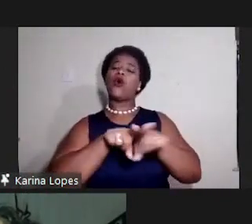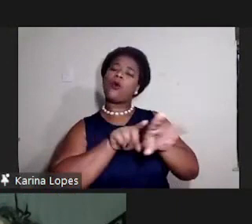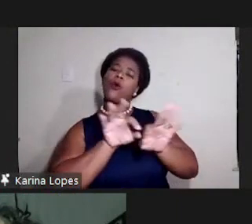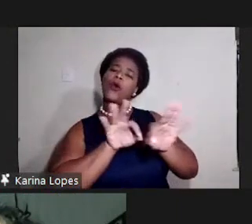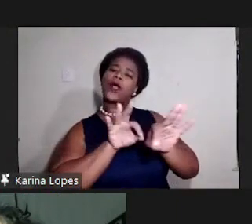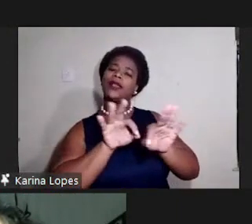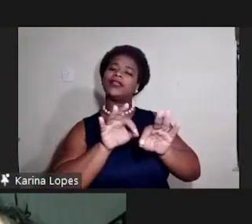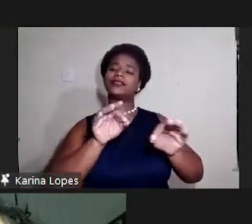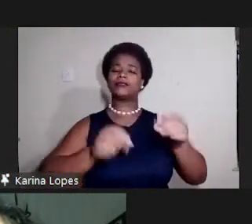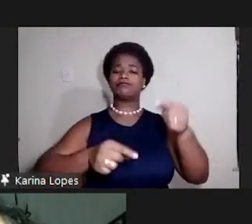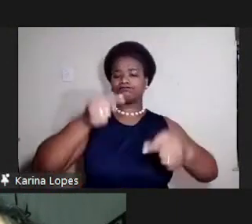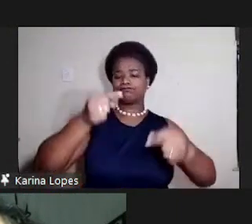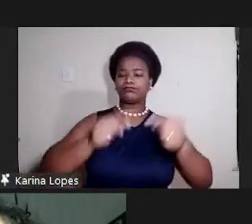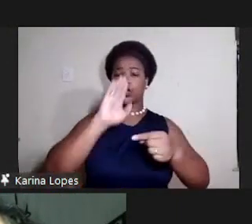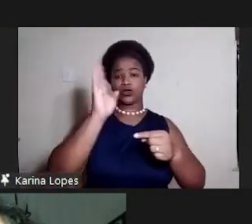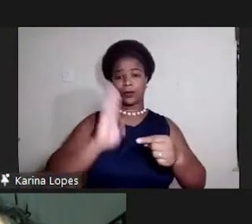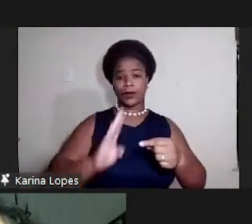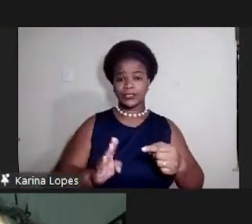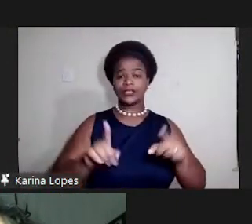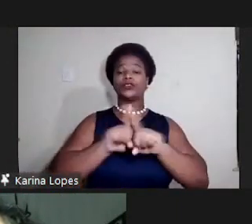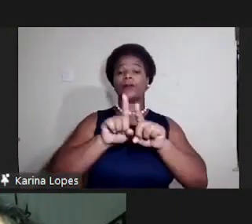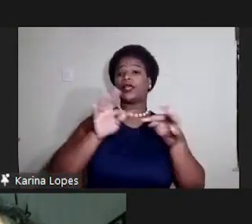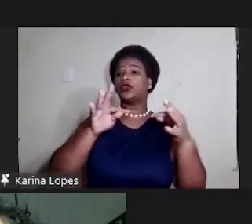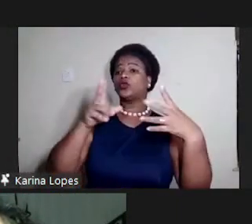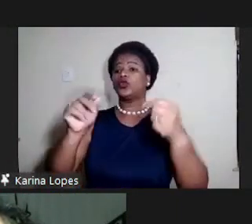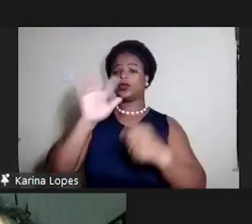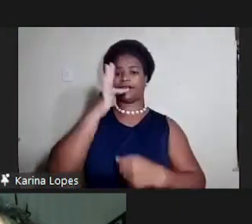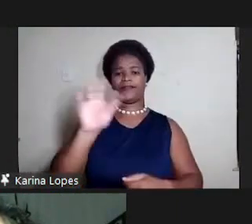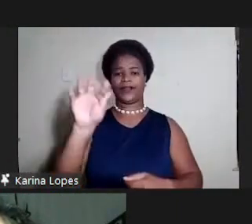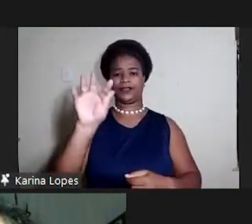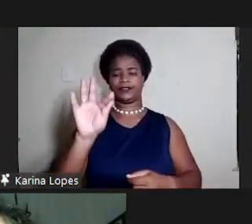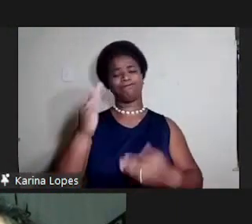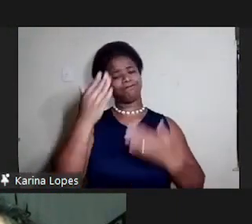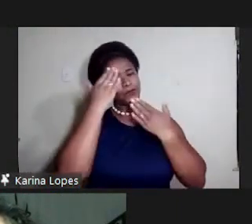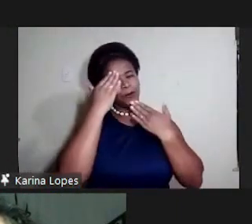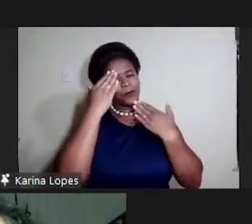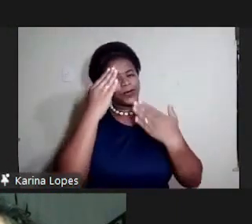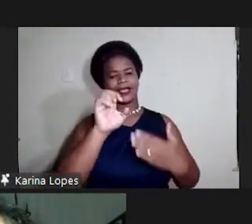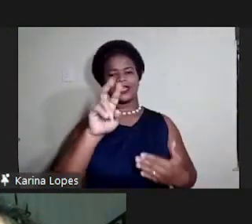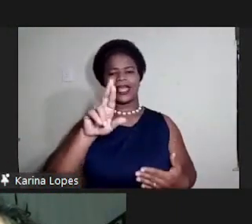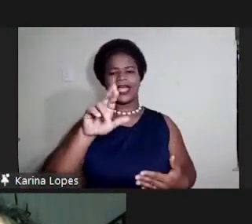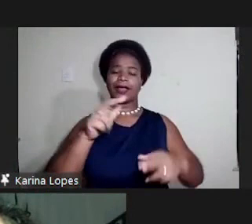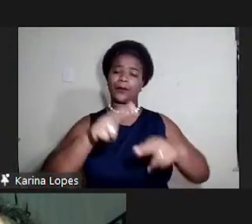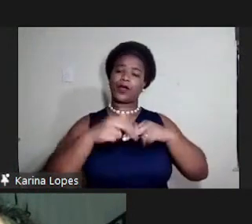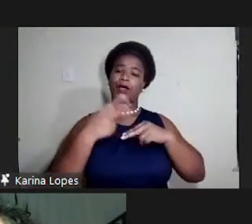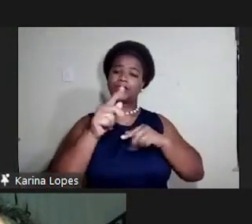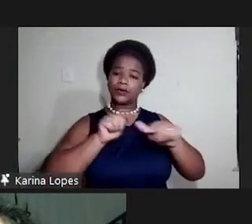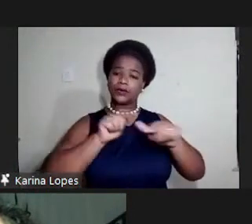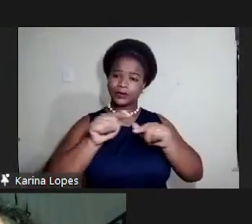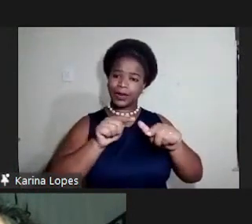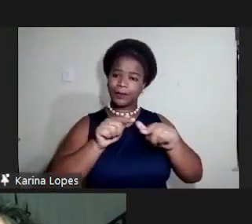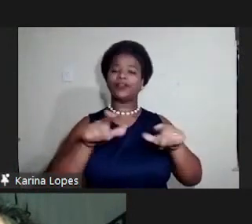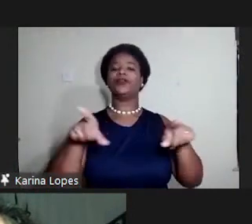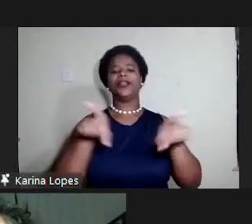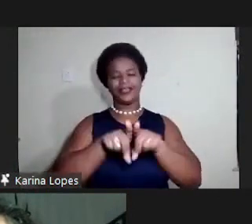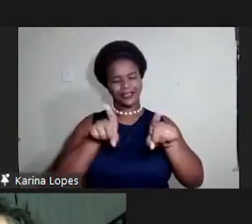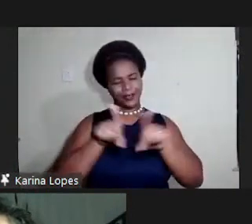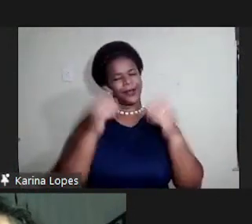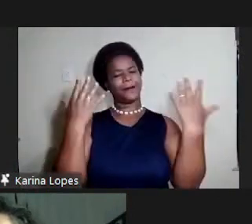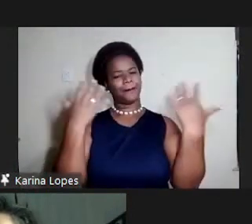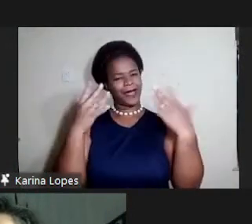sobre o Brasil em toda a França. Obrigado, Érica, por seu trabalho e também Parabéns pela medalha,